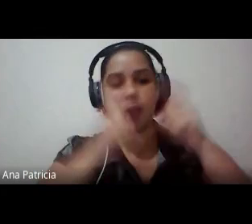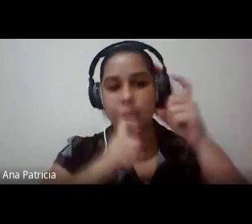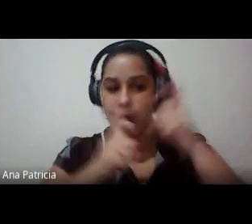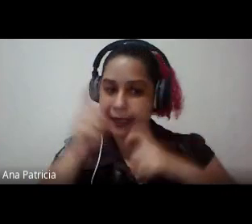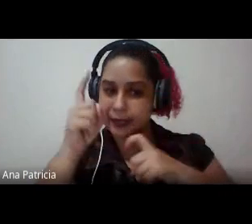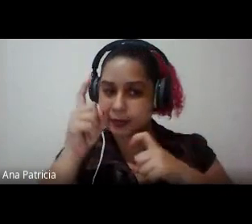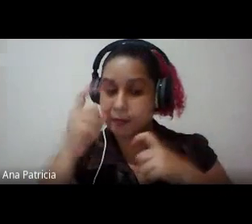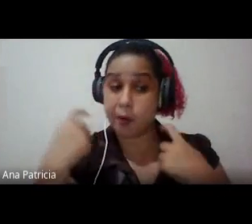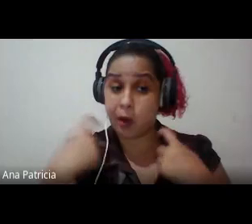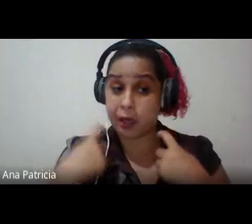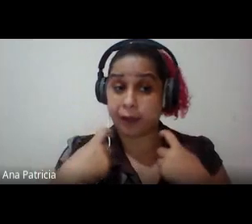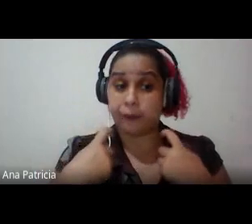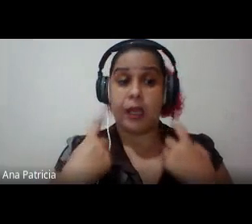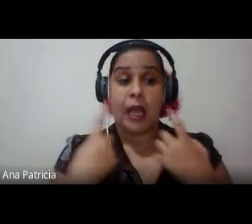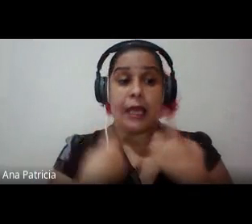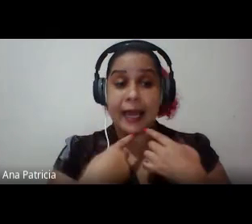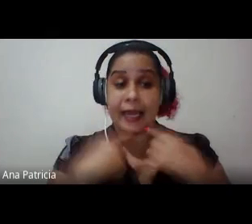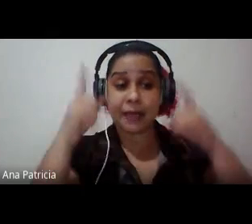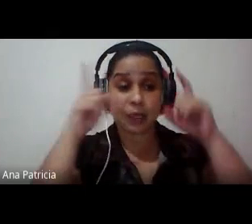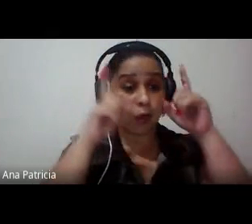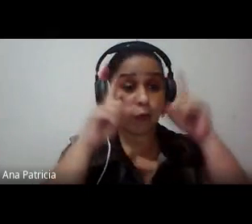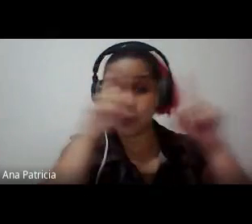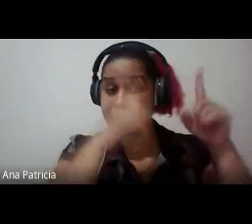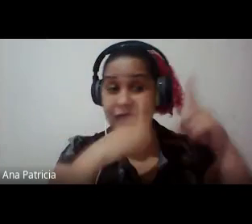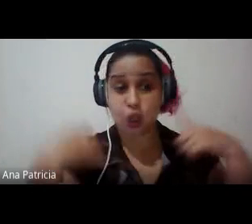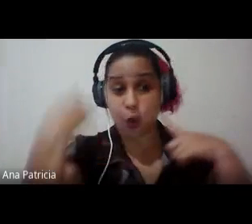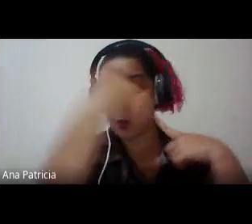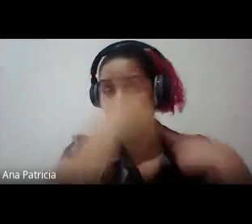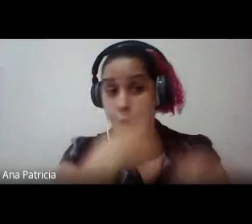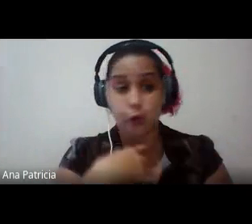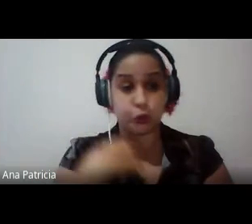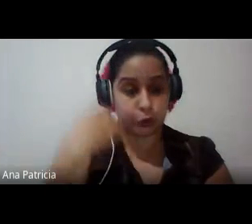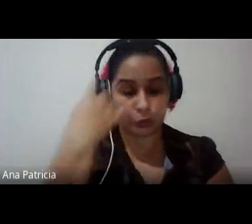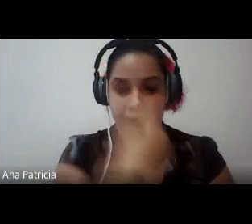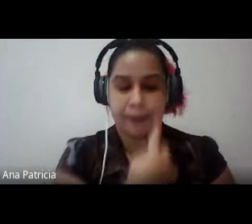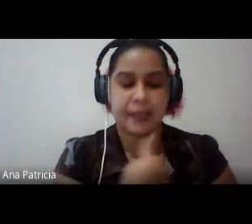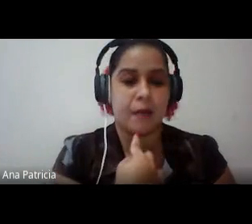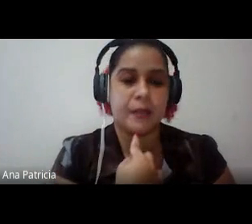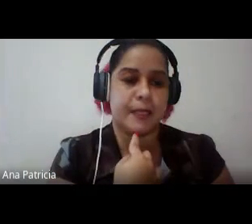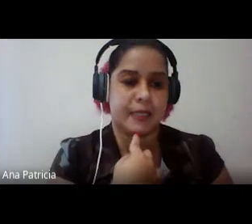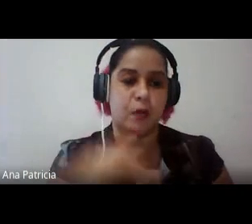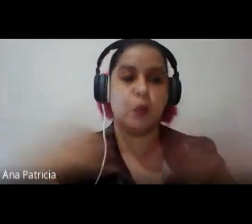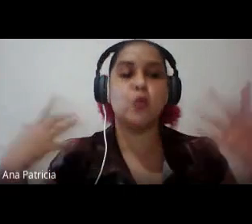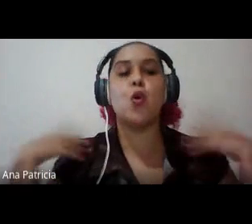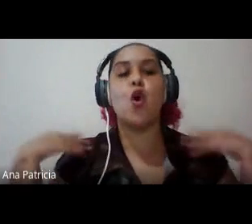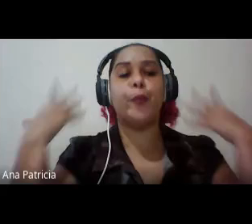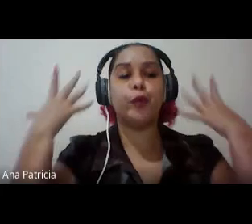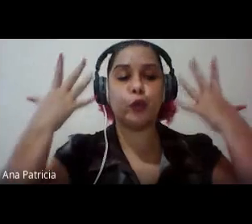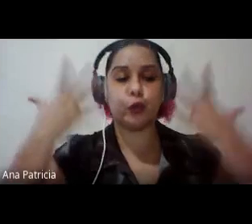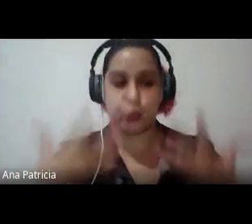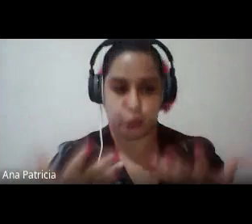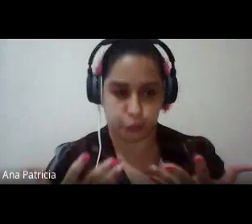não manuais. Por quê? Na Libras, eu não vou usar só o meu rosto para passar uma expressão. Eu uso um